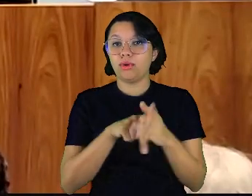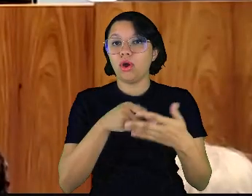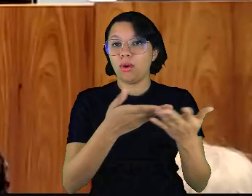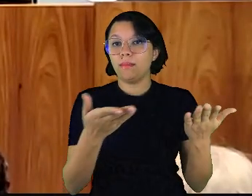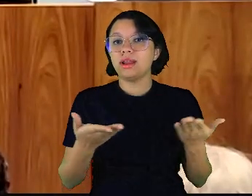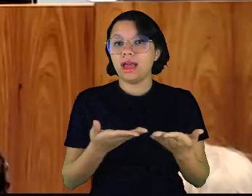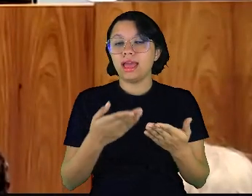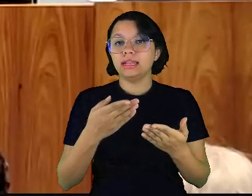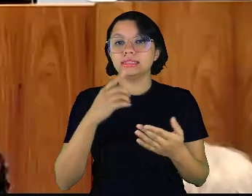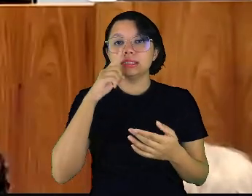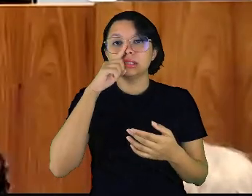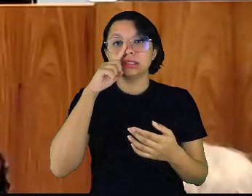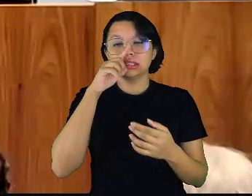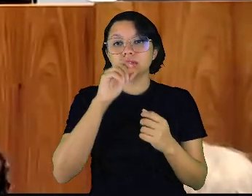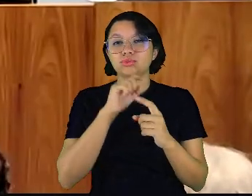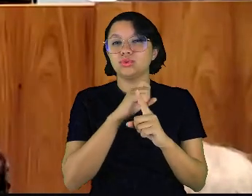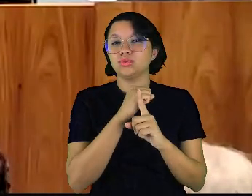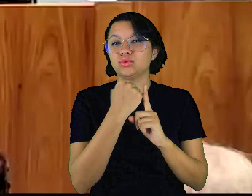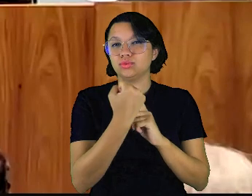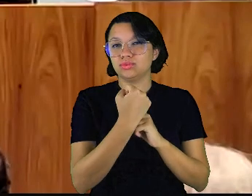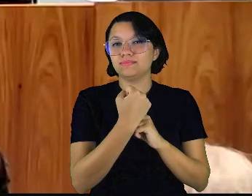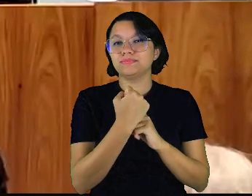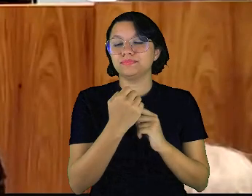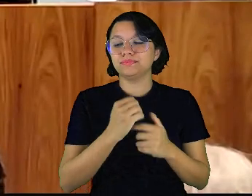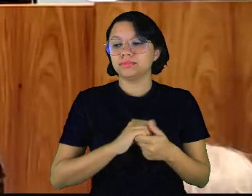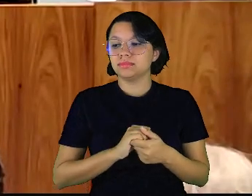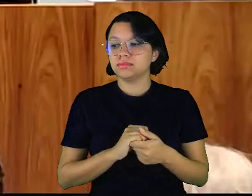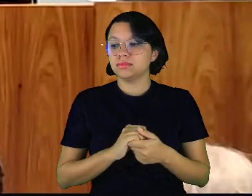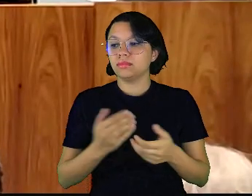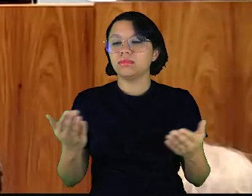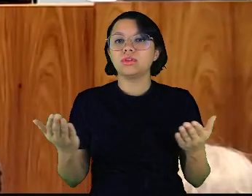hoje nós temos aqui um